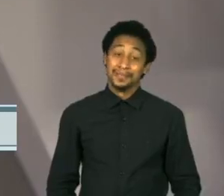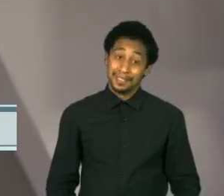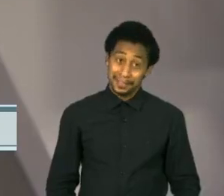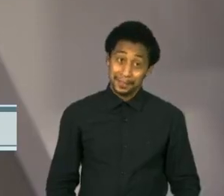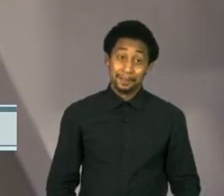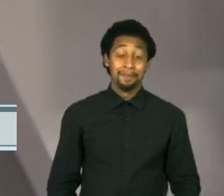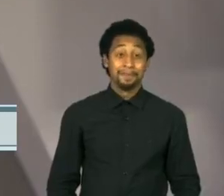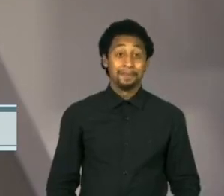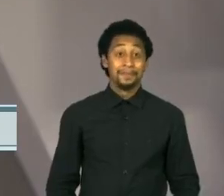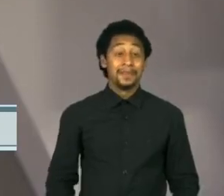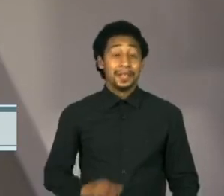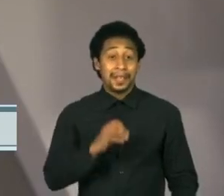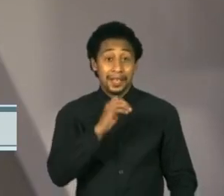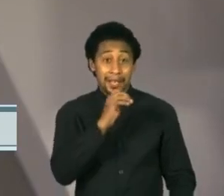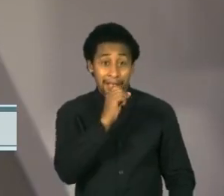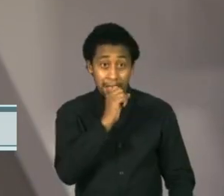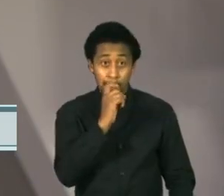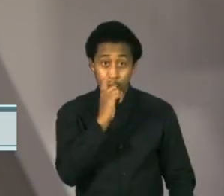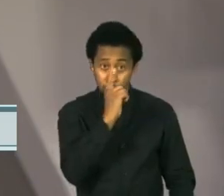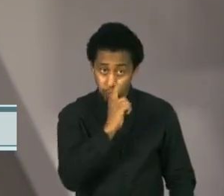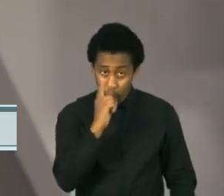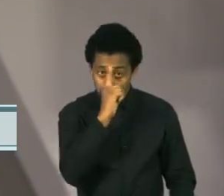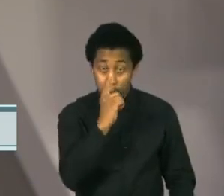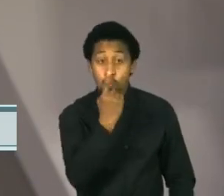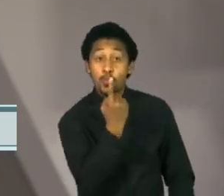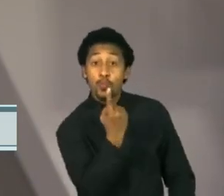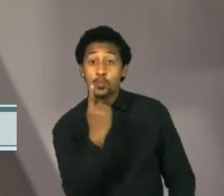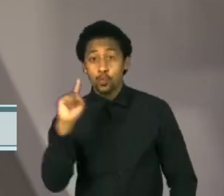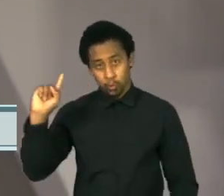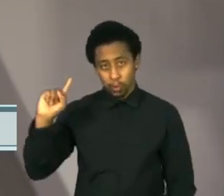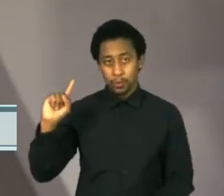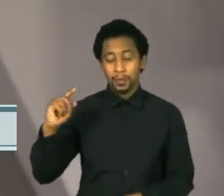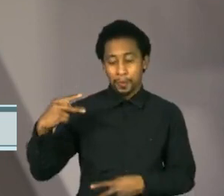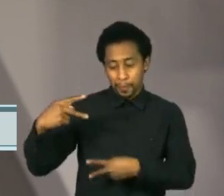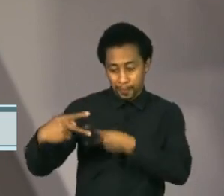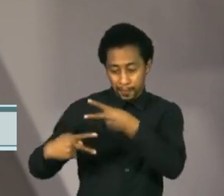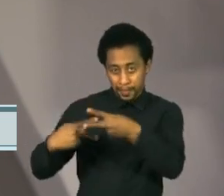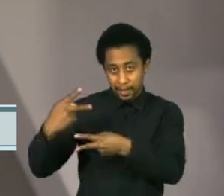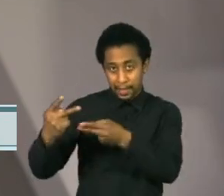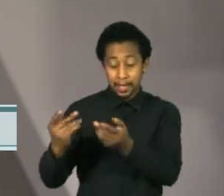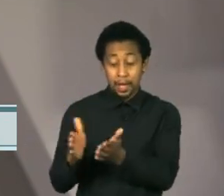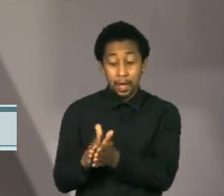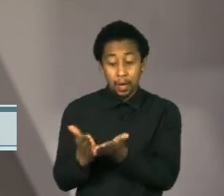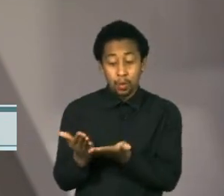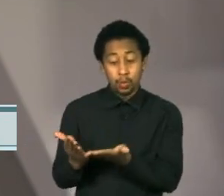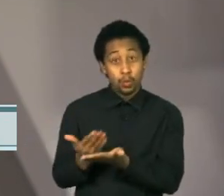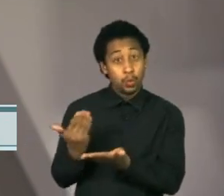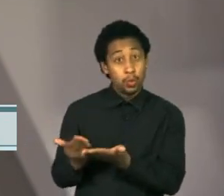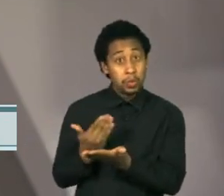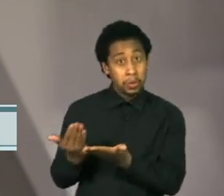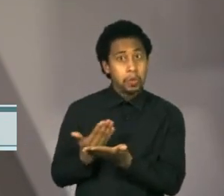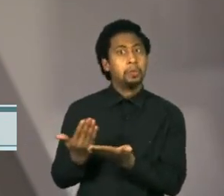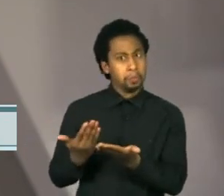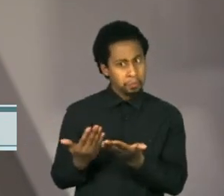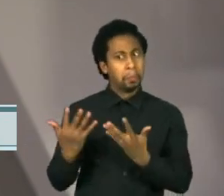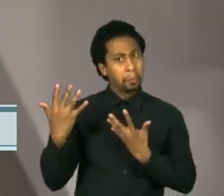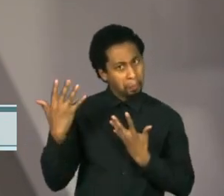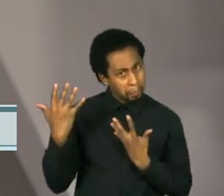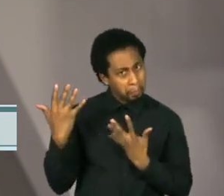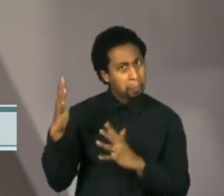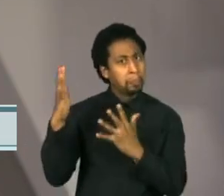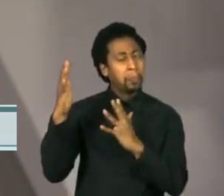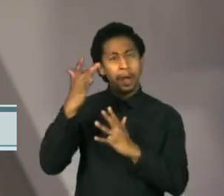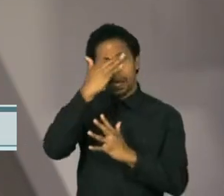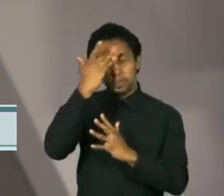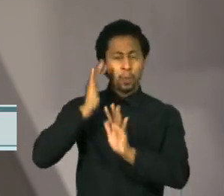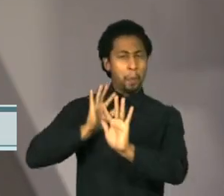E este é o último final de semana da Bienal do Livro de São Paulo, que tem recebido um grande público, segundo o balanço dos primeiros dias. Mais uma prova de que há um grande